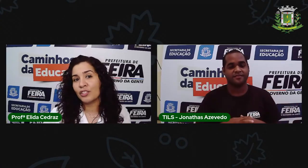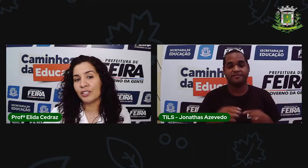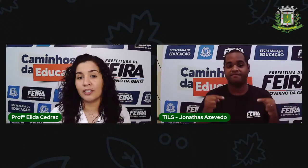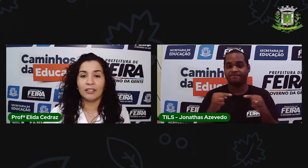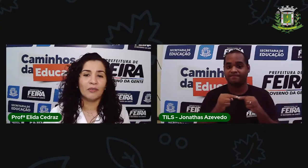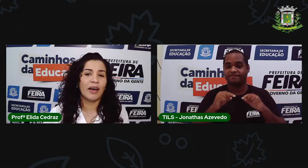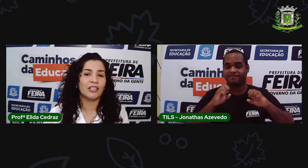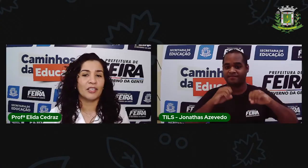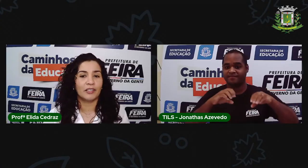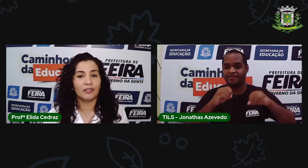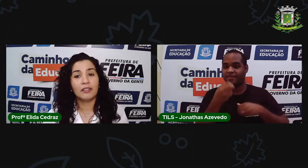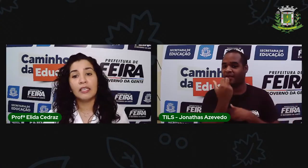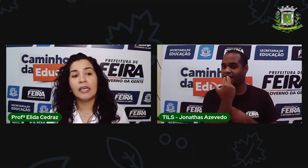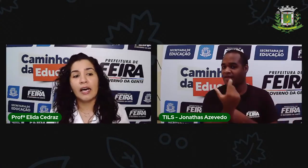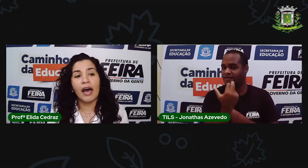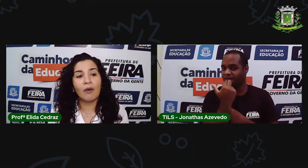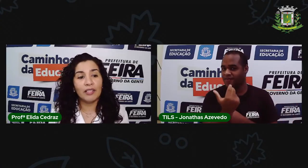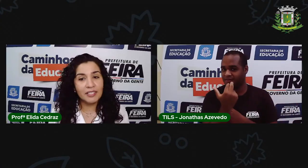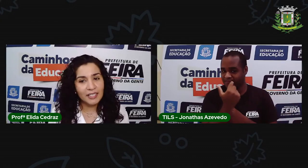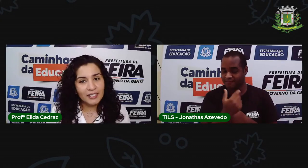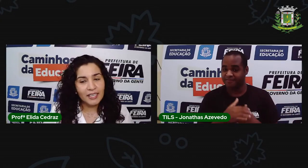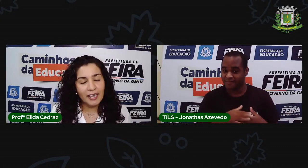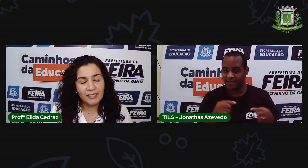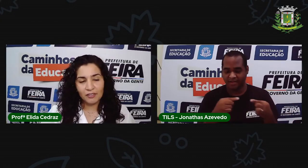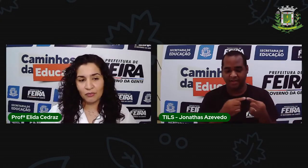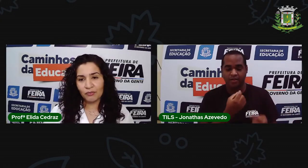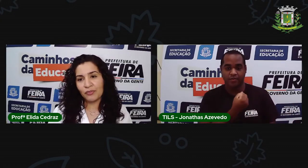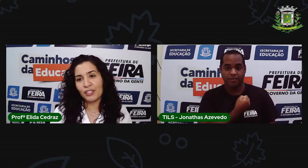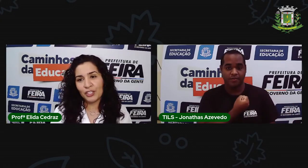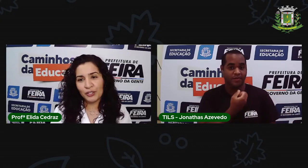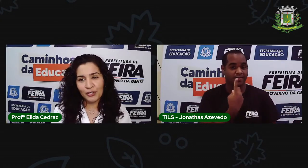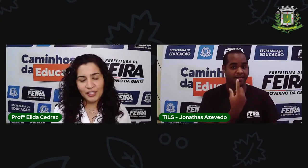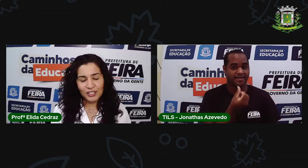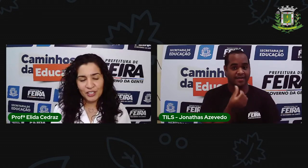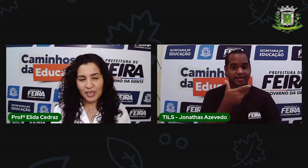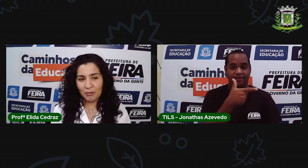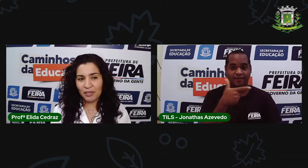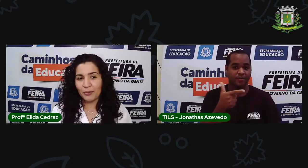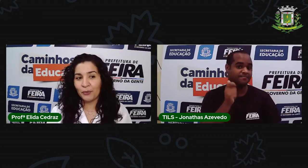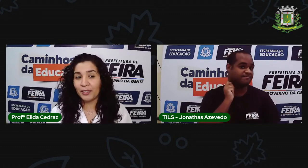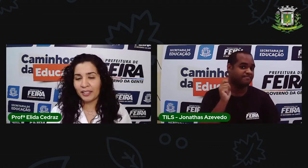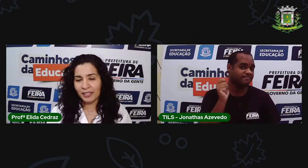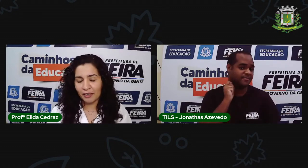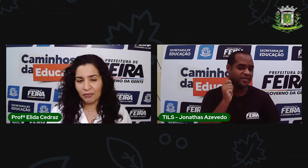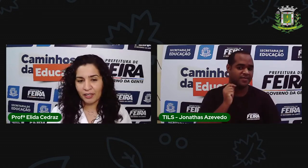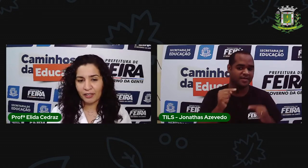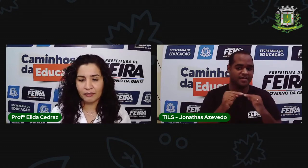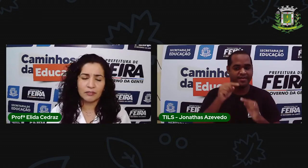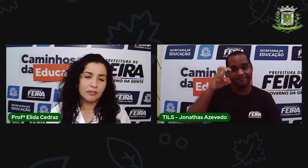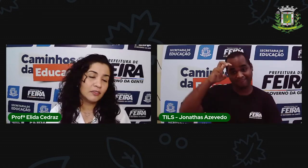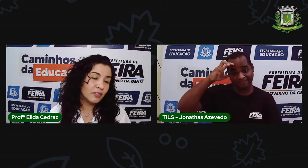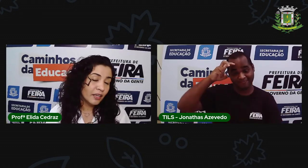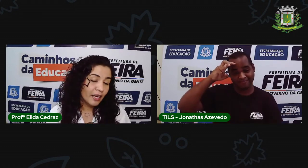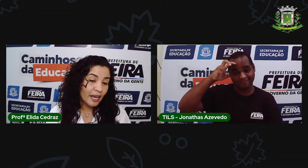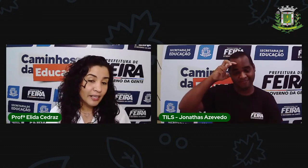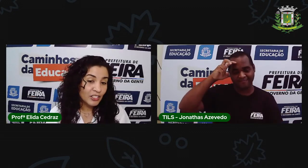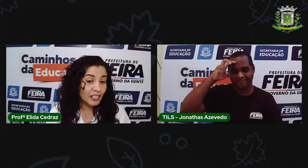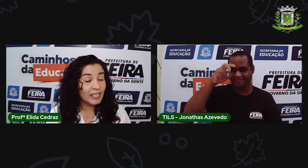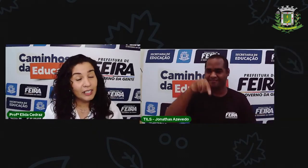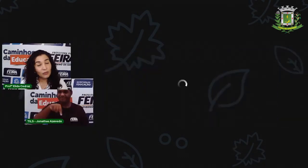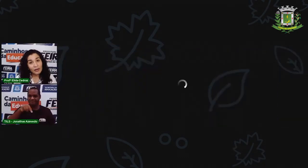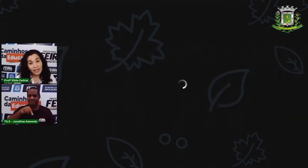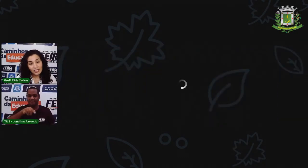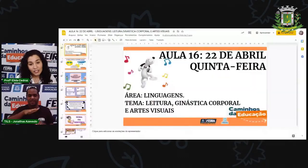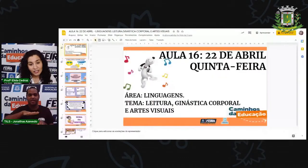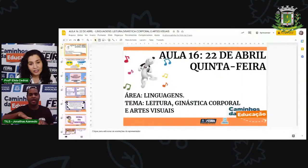aula de linguagem. Aula 16, 22 de abril, quinta-feira. A área